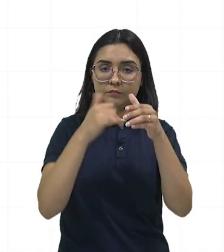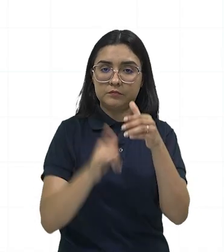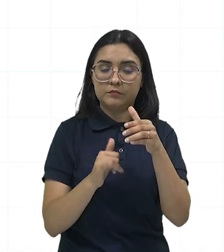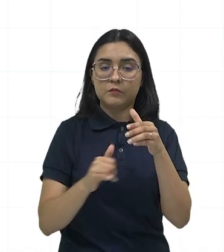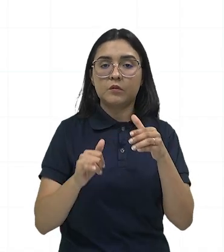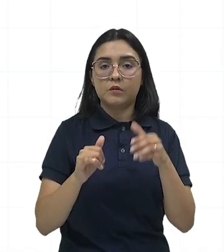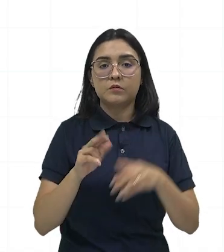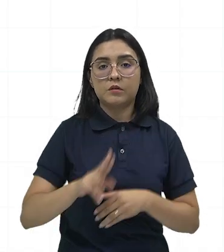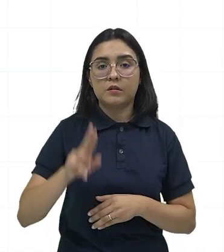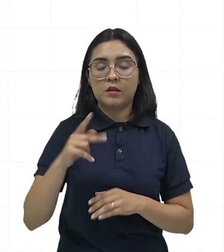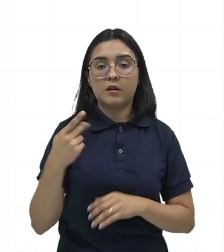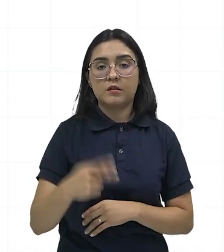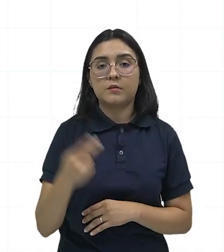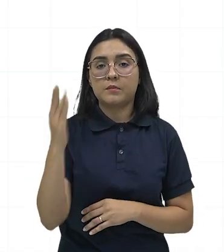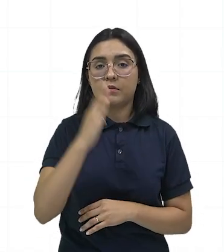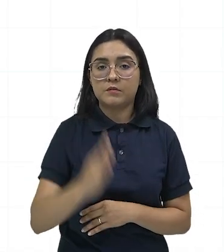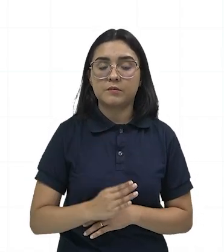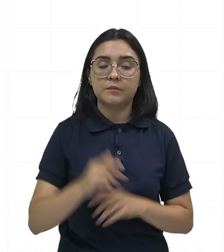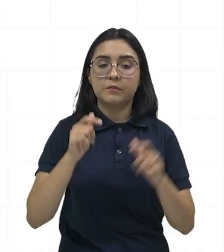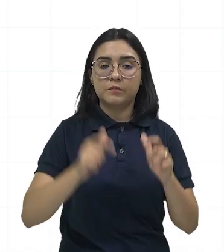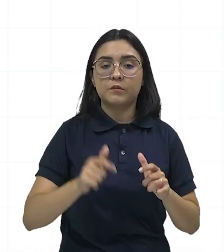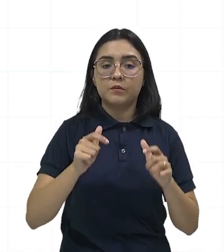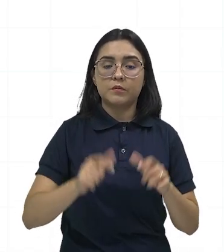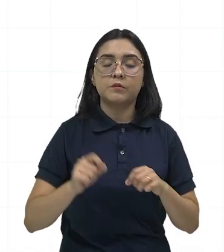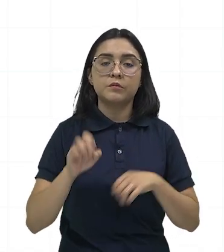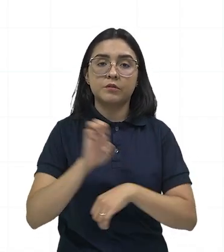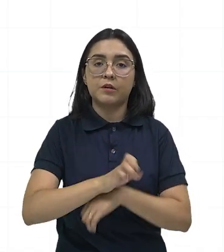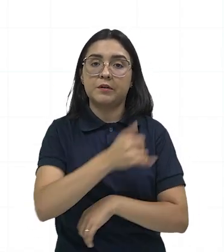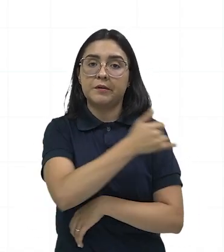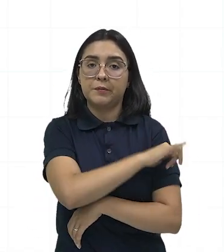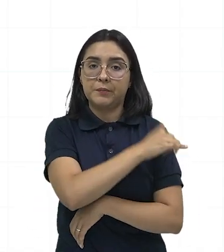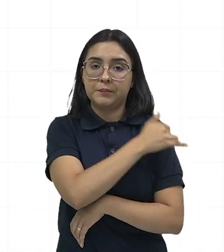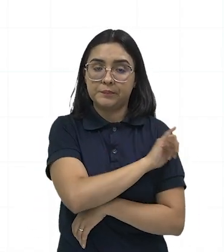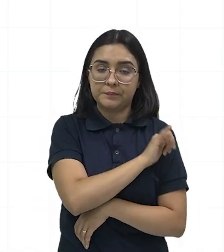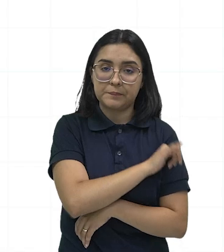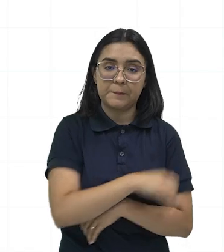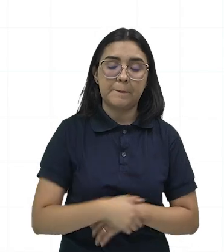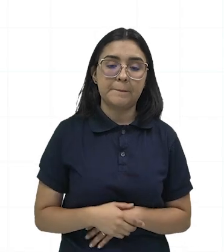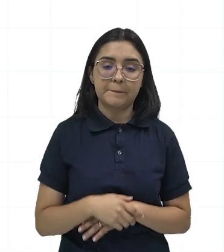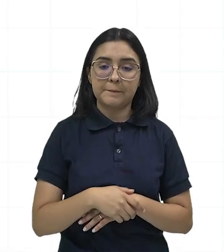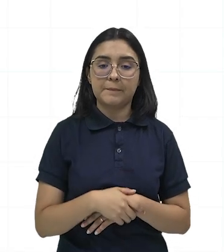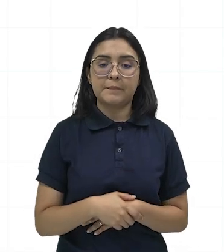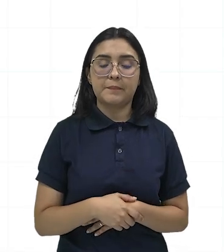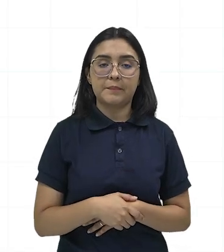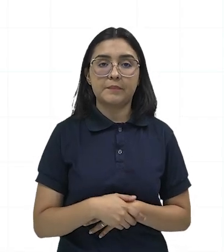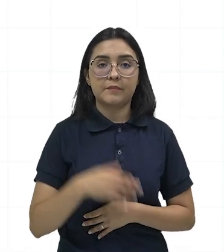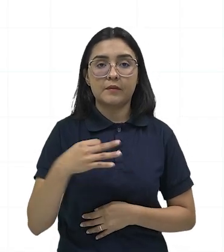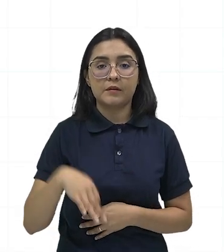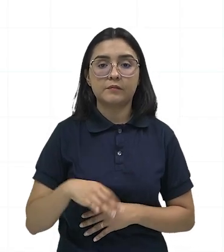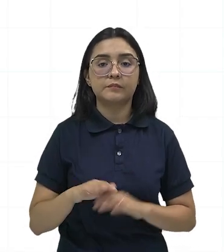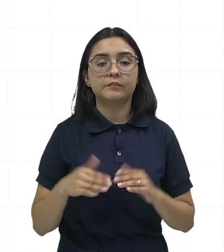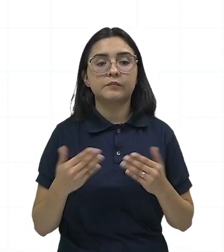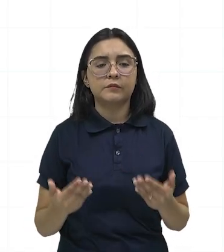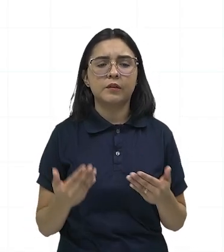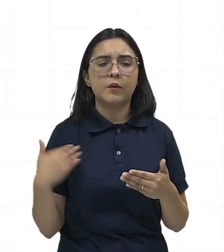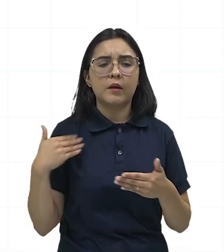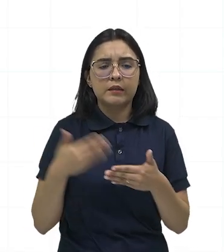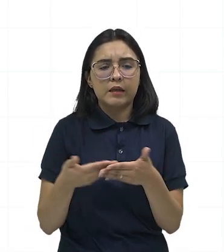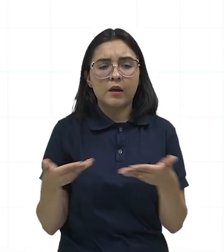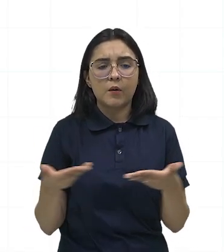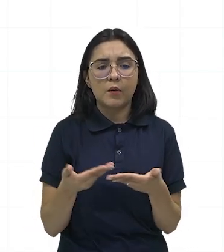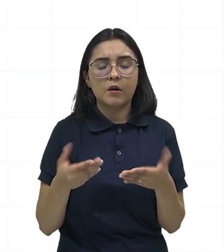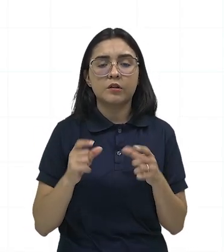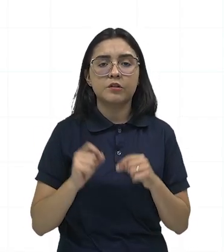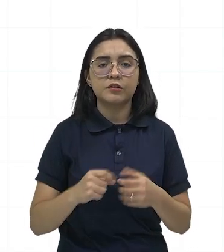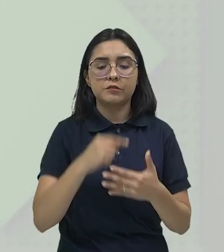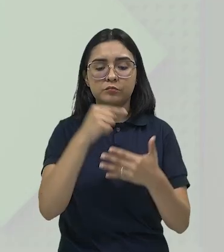Brasil, elas estão aí localizadas no estado do Rio de Janeiro, certo? Então, pessoal, até aqui na nossa